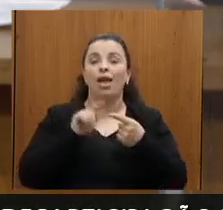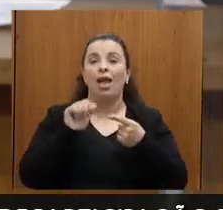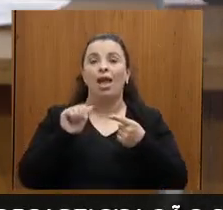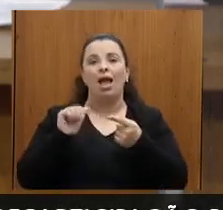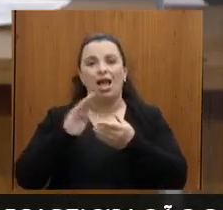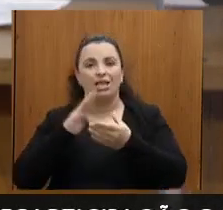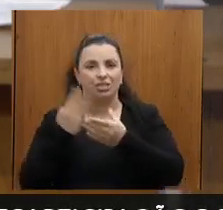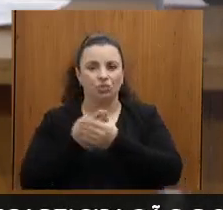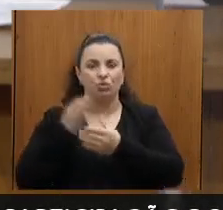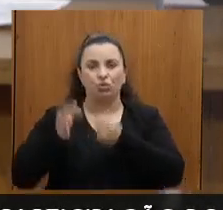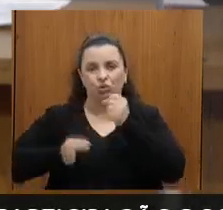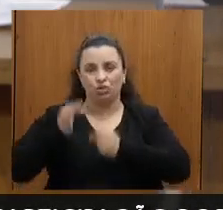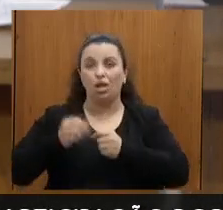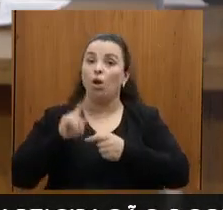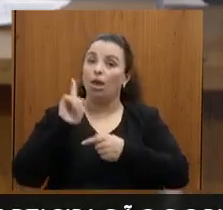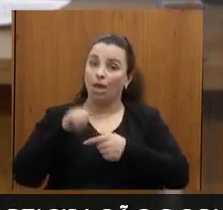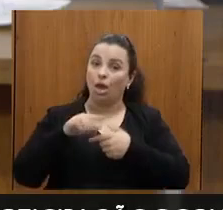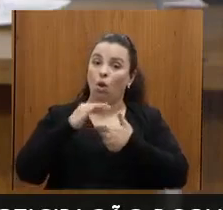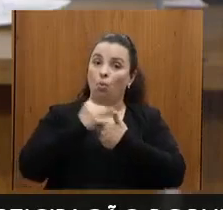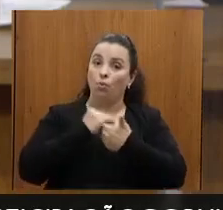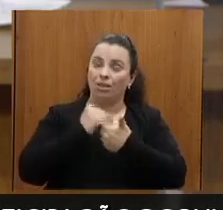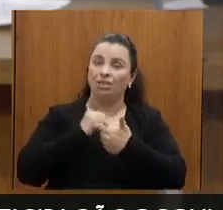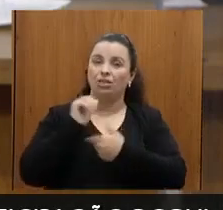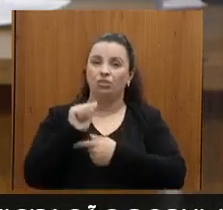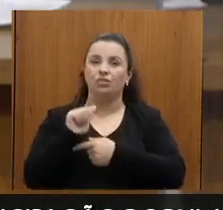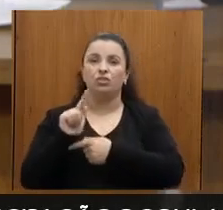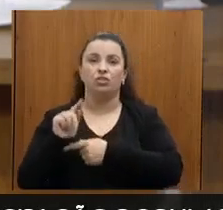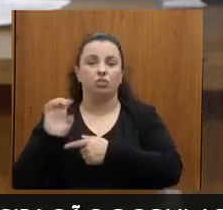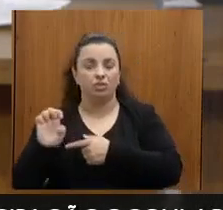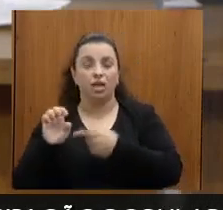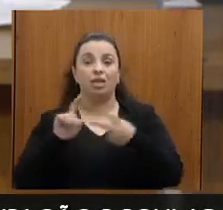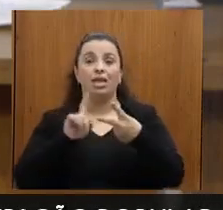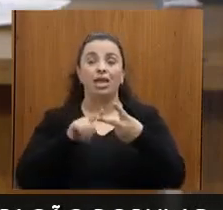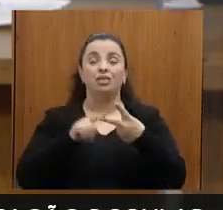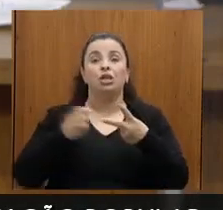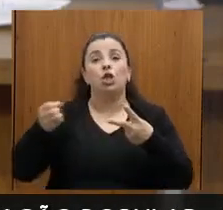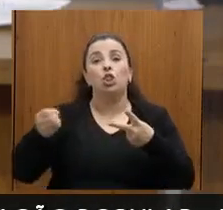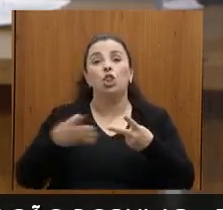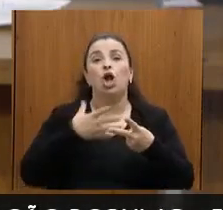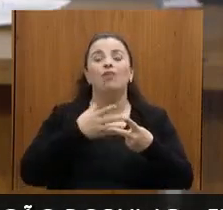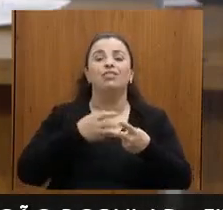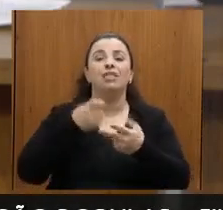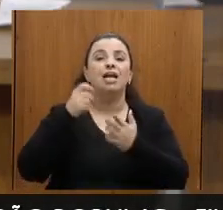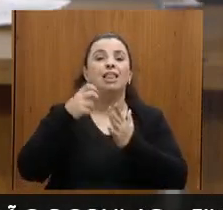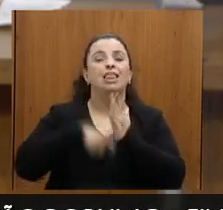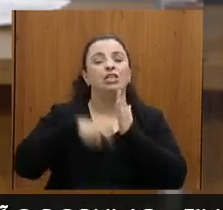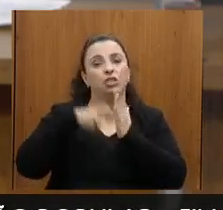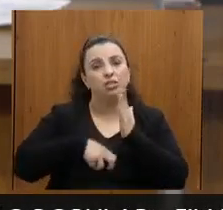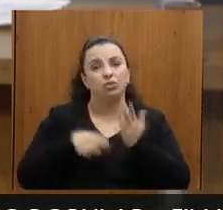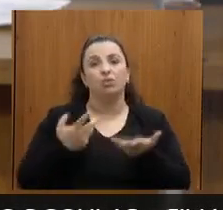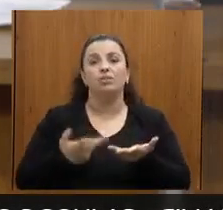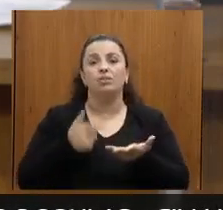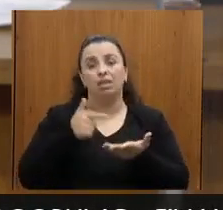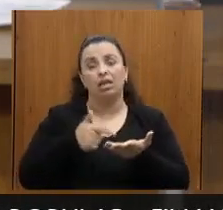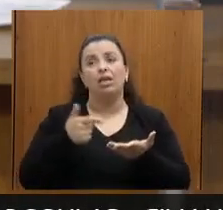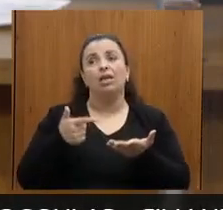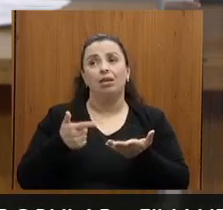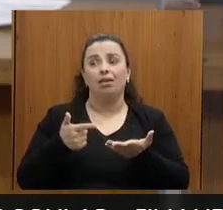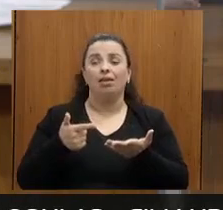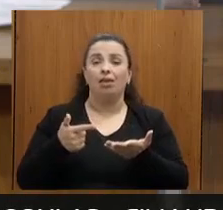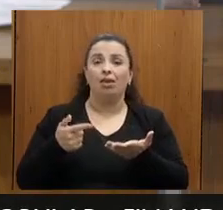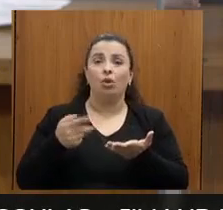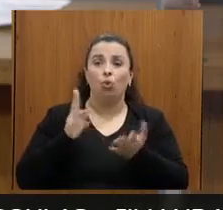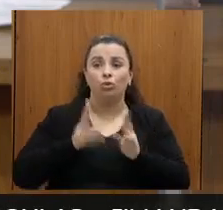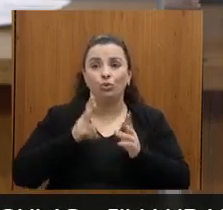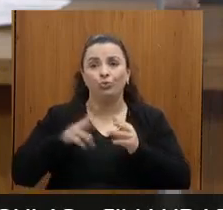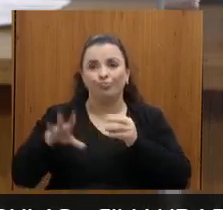orientação da Advocacia Geral do Estado, e as novas taxações, as novas que são feitas e continuam sendo feitas, mas nós quitaremos